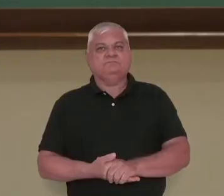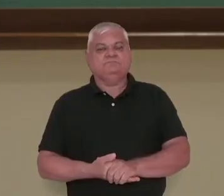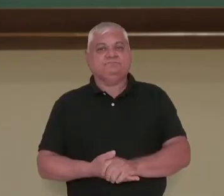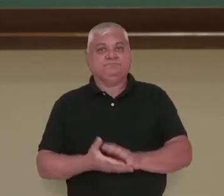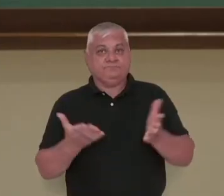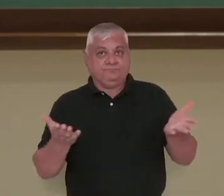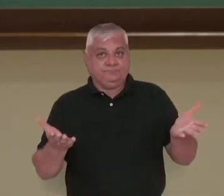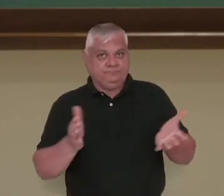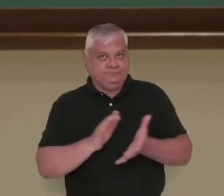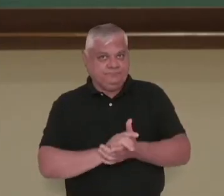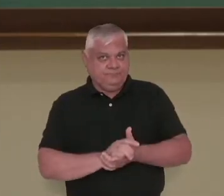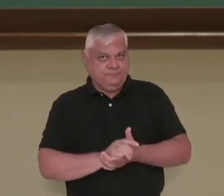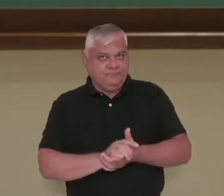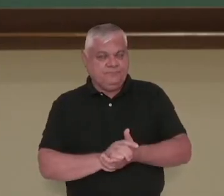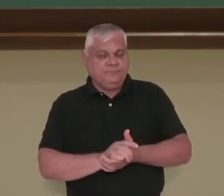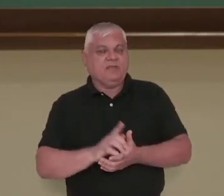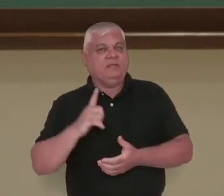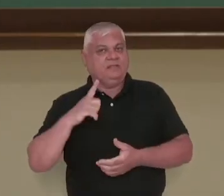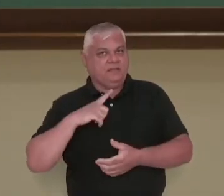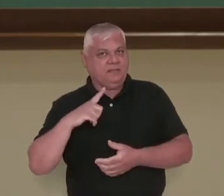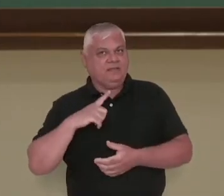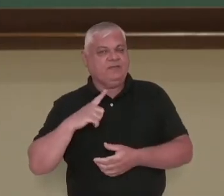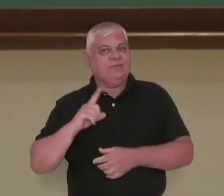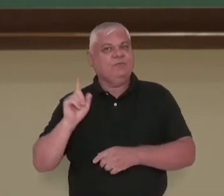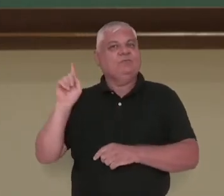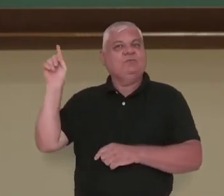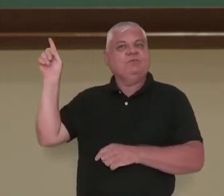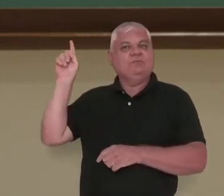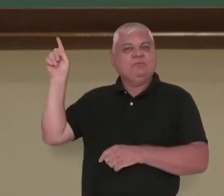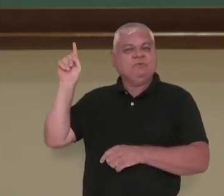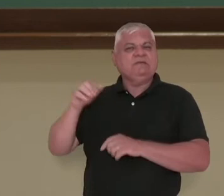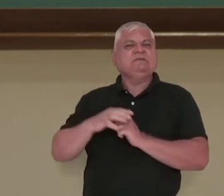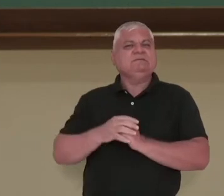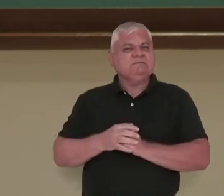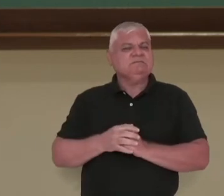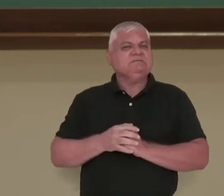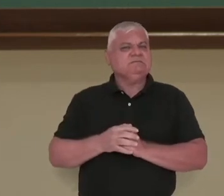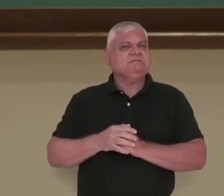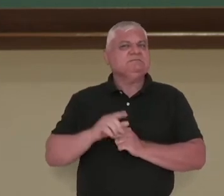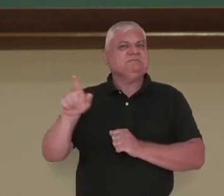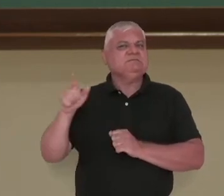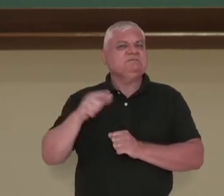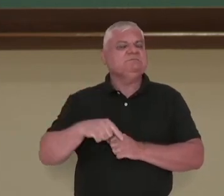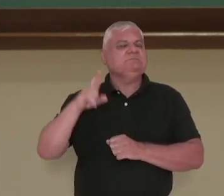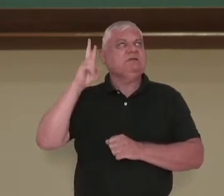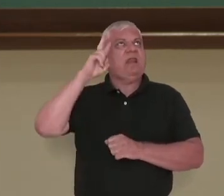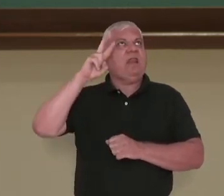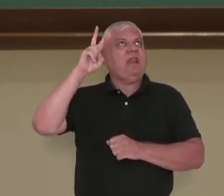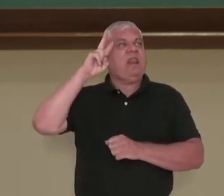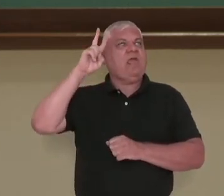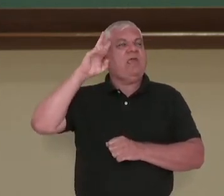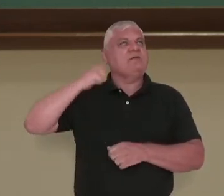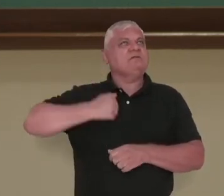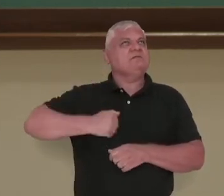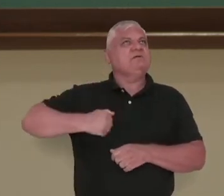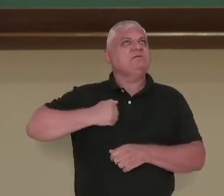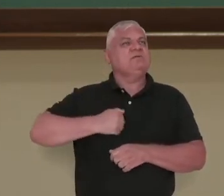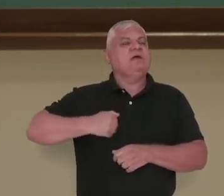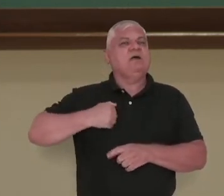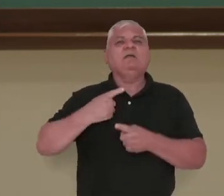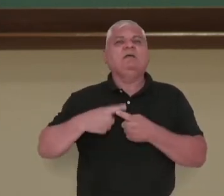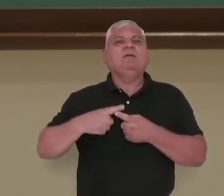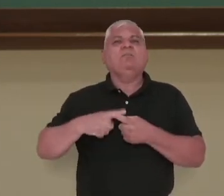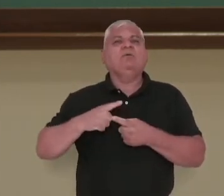E aí, pessoal, a gente tem uma situação aqui bem crítica, né? Quando ele está retomando aí a infância dele. Por quê? Porque ele não